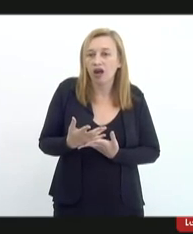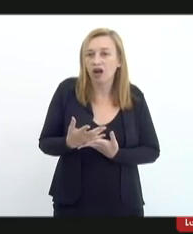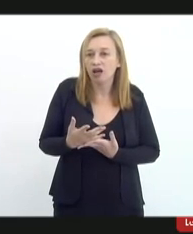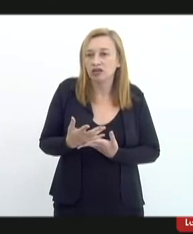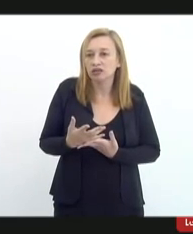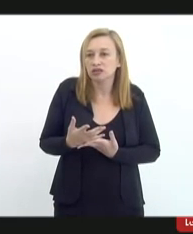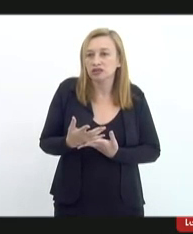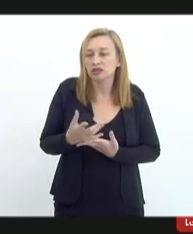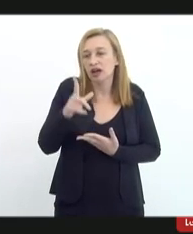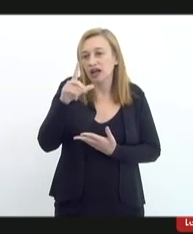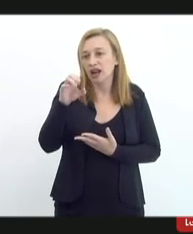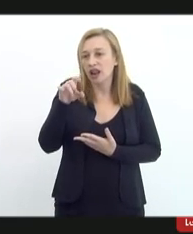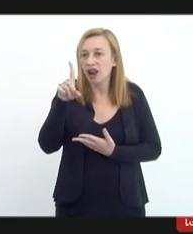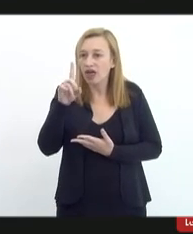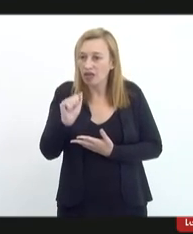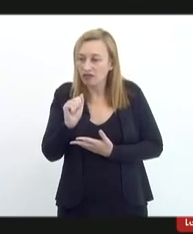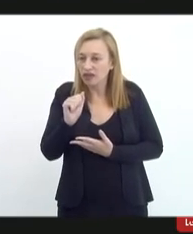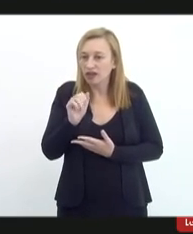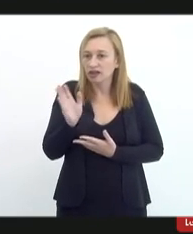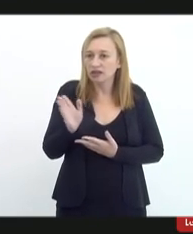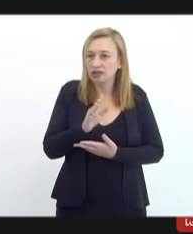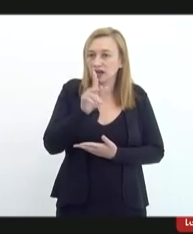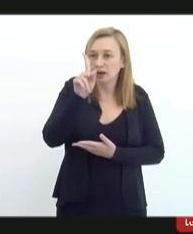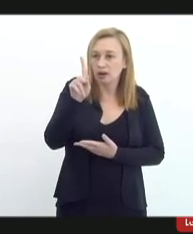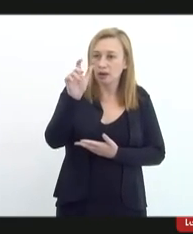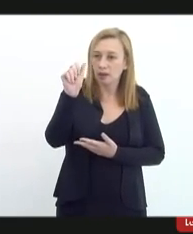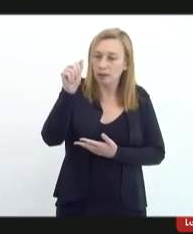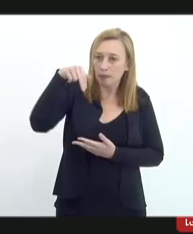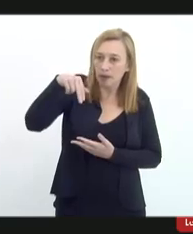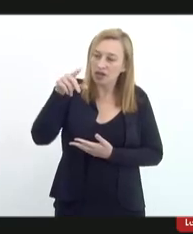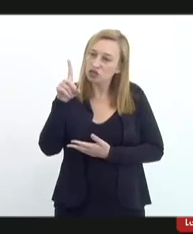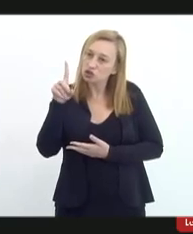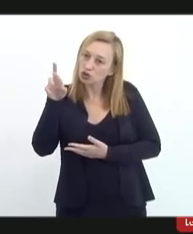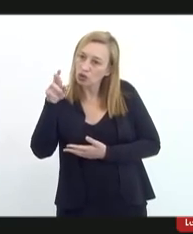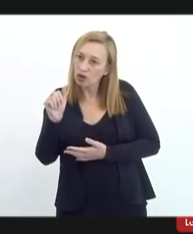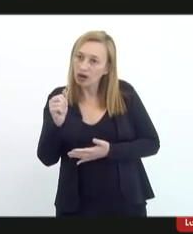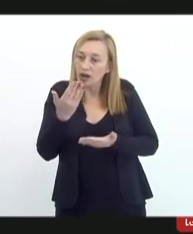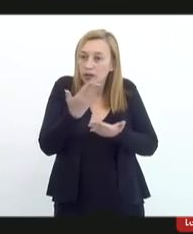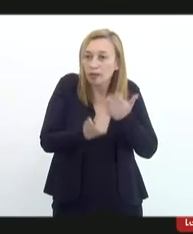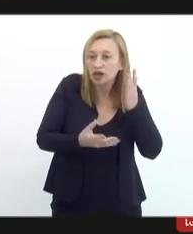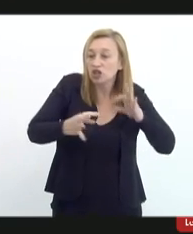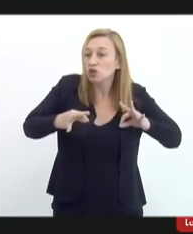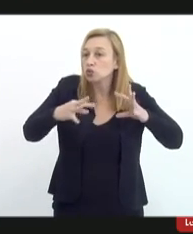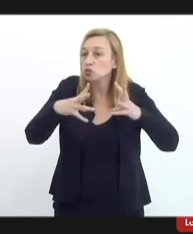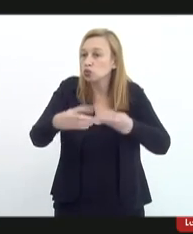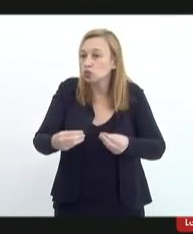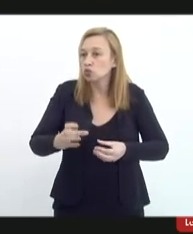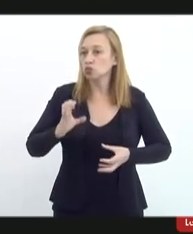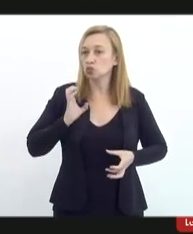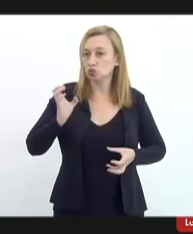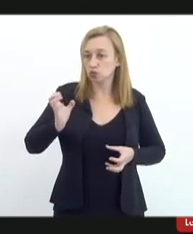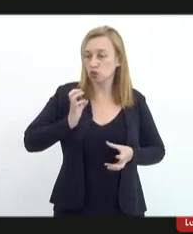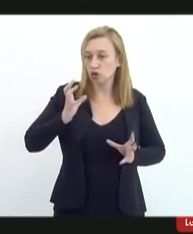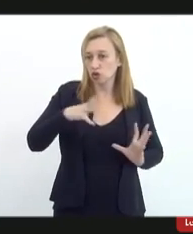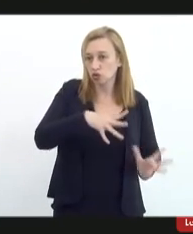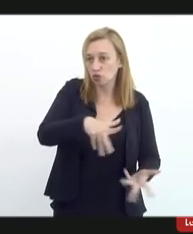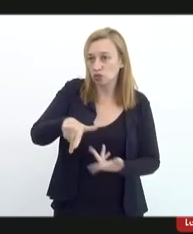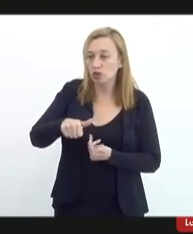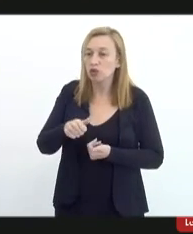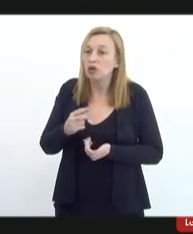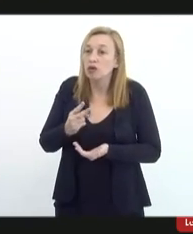como conta a lenda de Pandora, que perdeu todos os bens e os atributos do mundo, menos